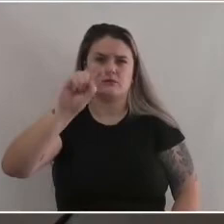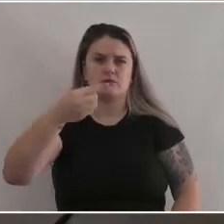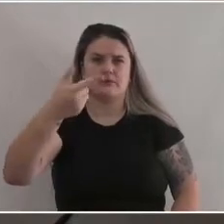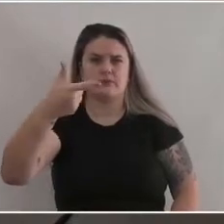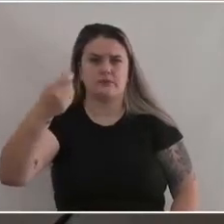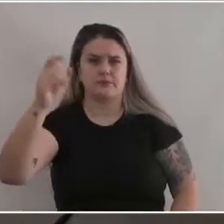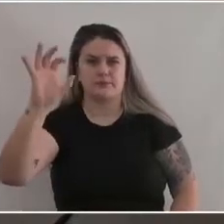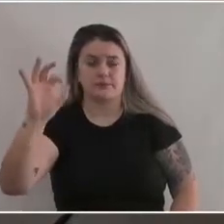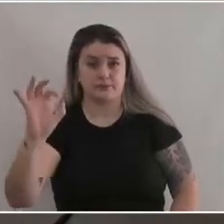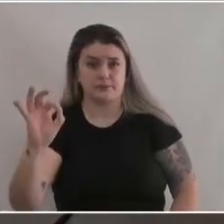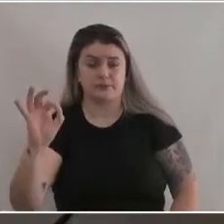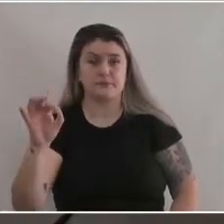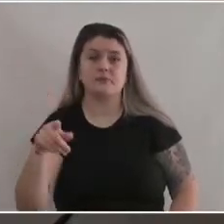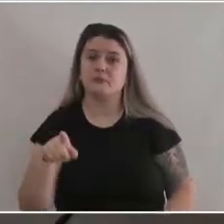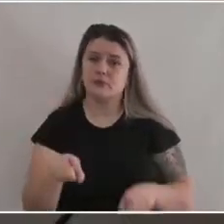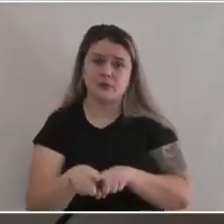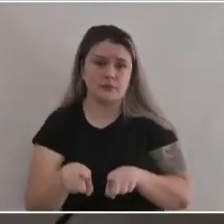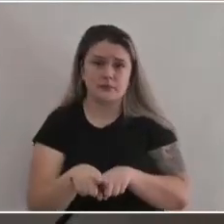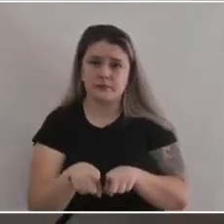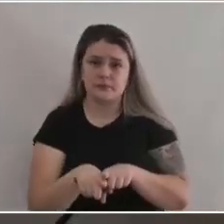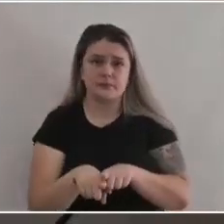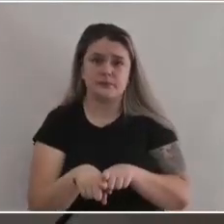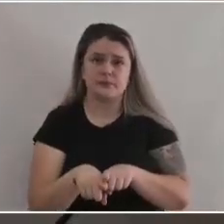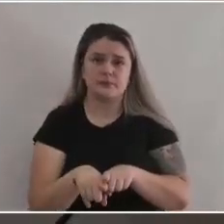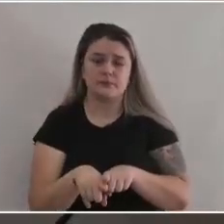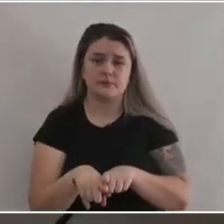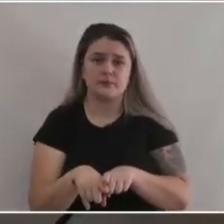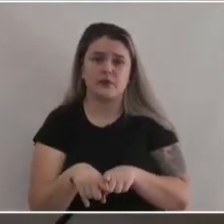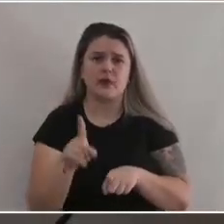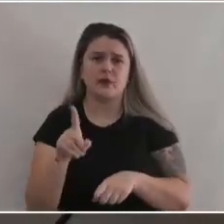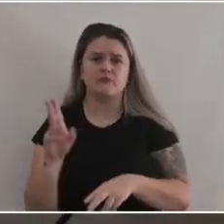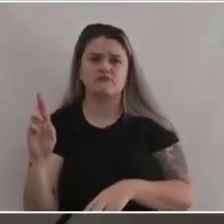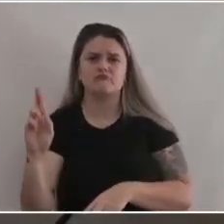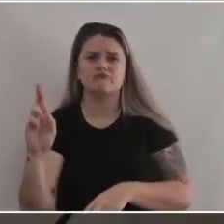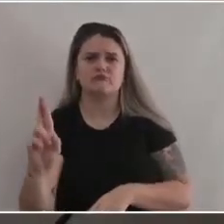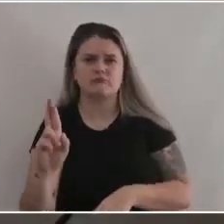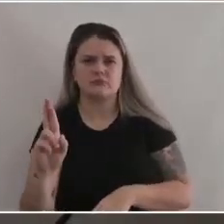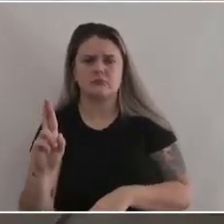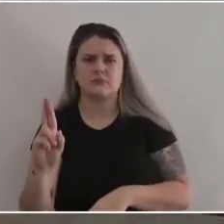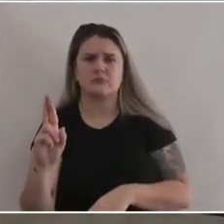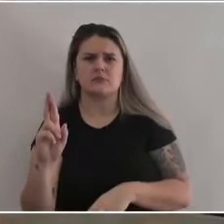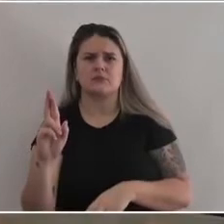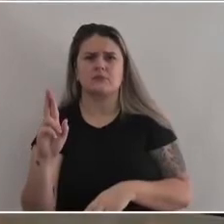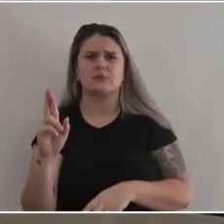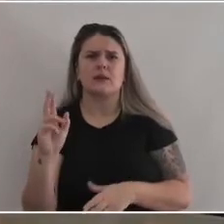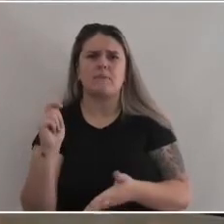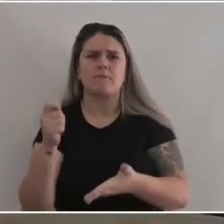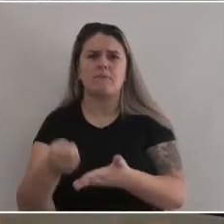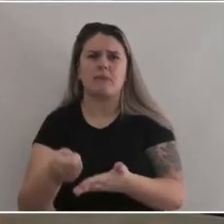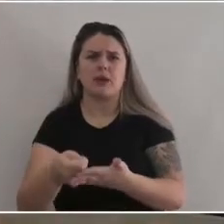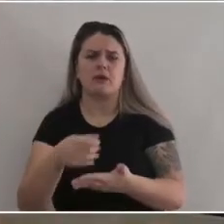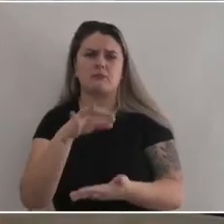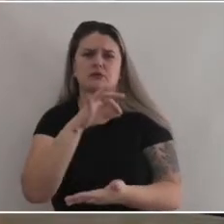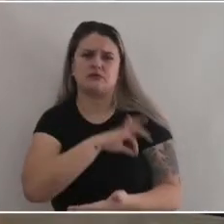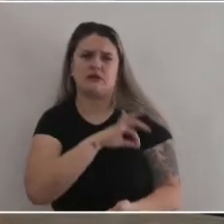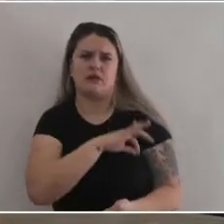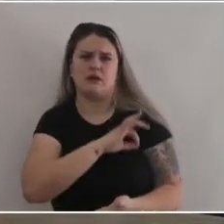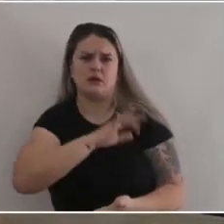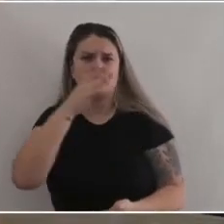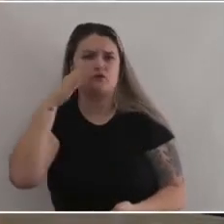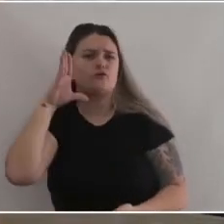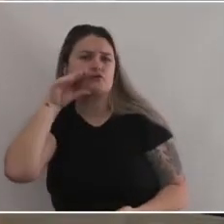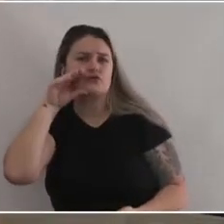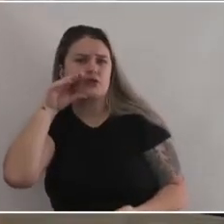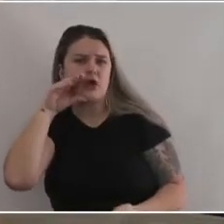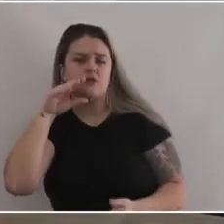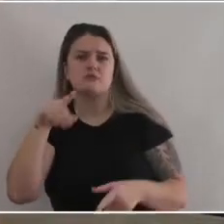90,20%. Então, aqui também é referente à contribuição patronal, em cima da folha dos servidores, tanto para